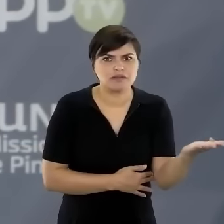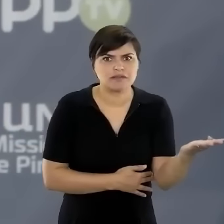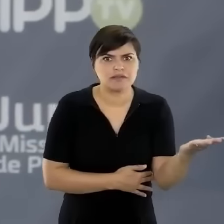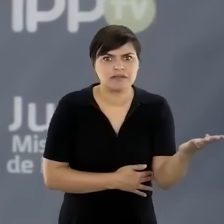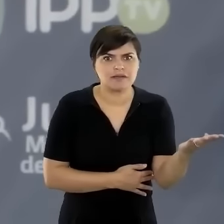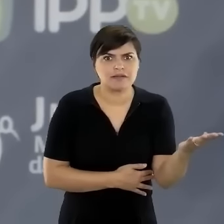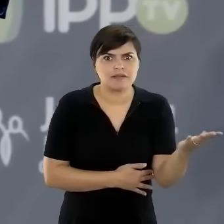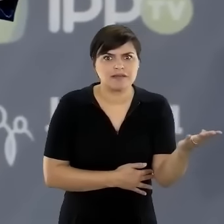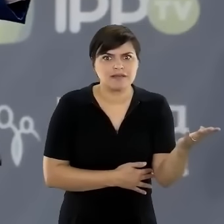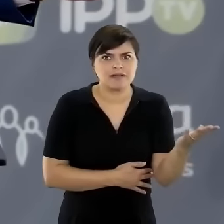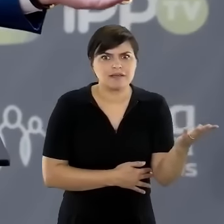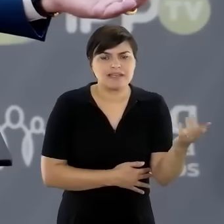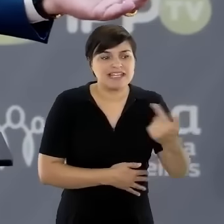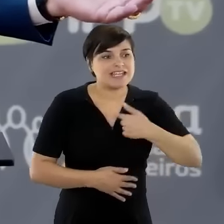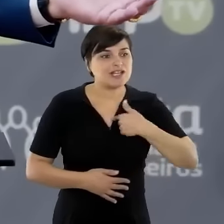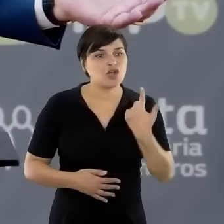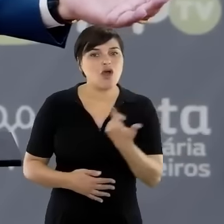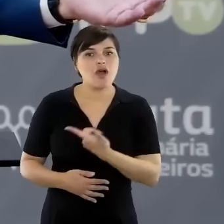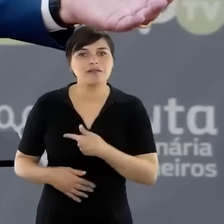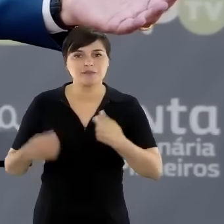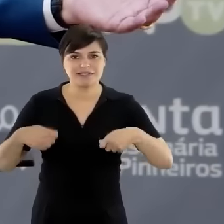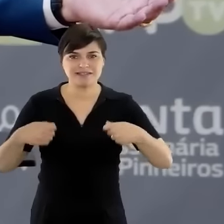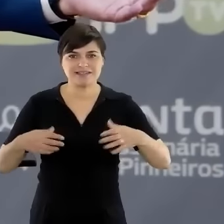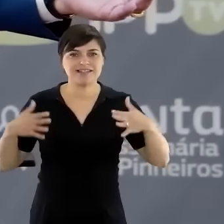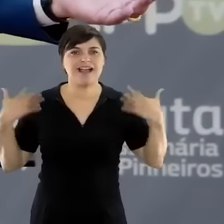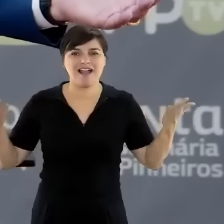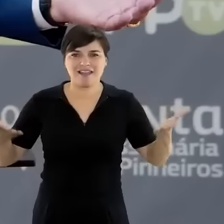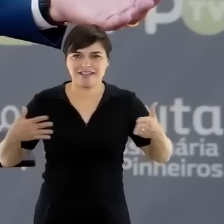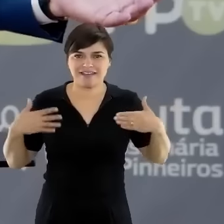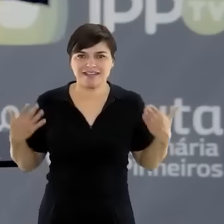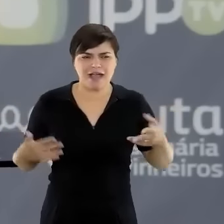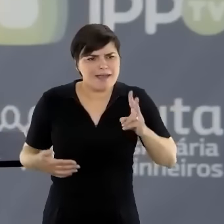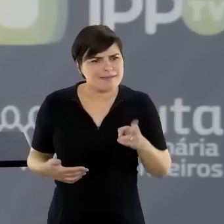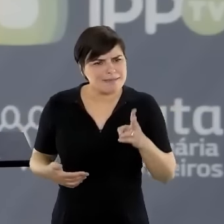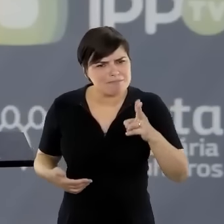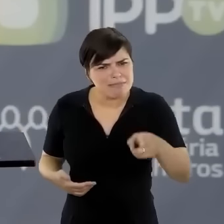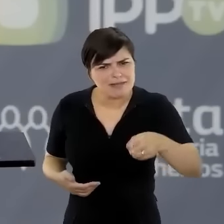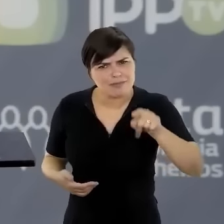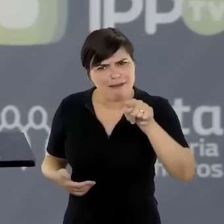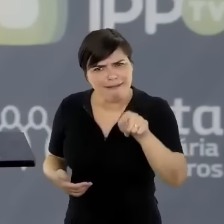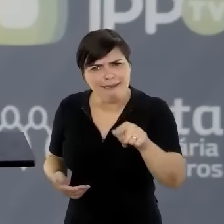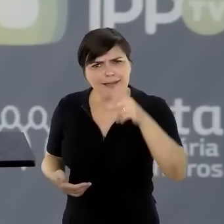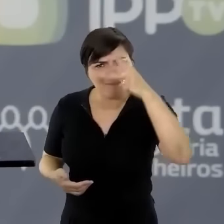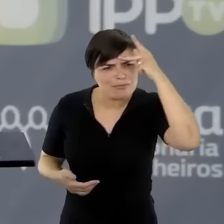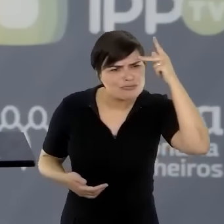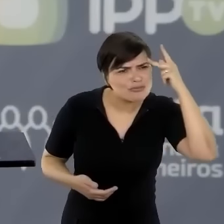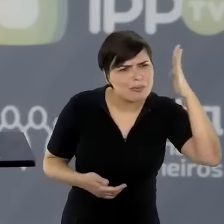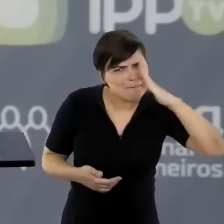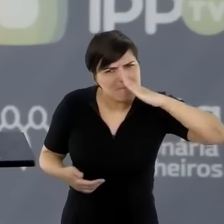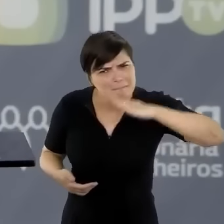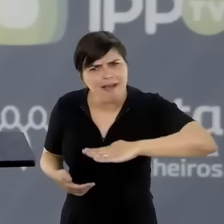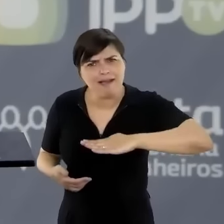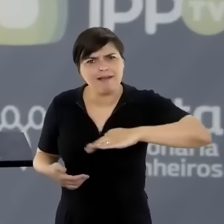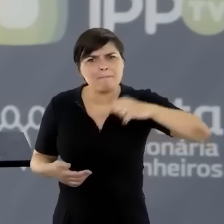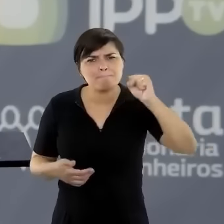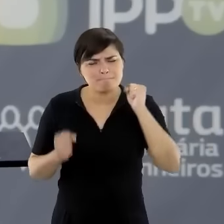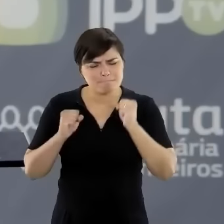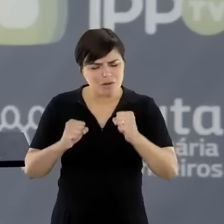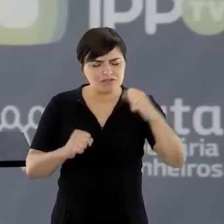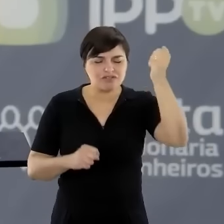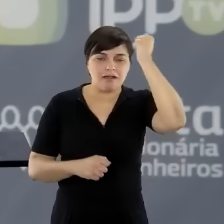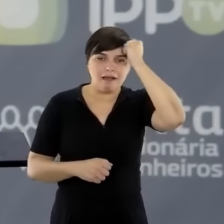de ver os corações mais duros mais Rebeldes mais recalcitrantes se rendendo a Deus arrependidos do pó e na